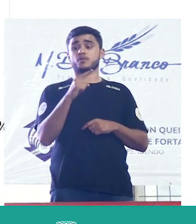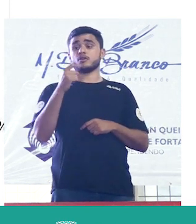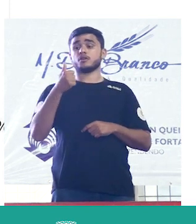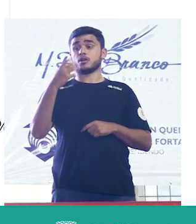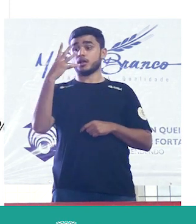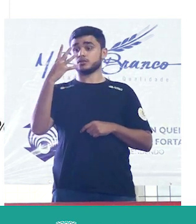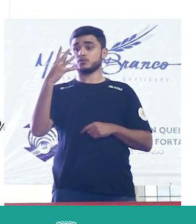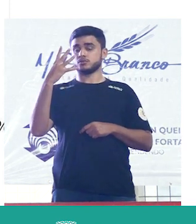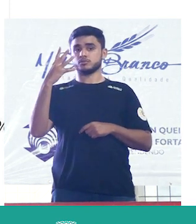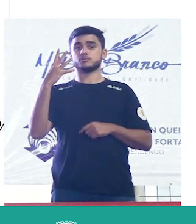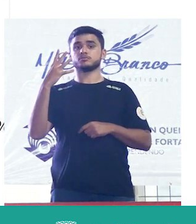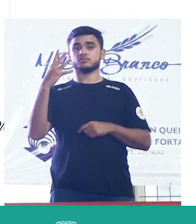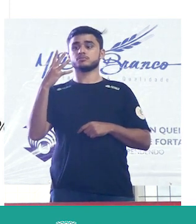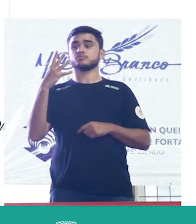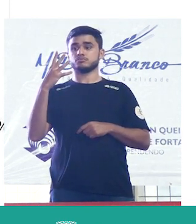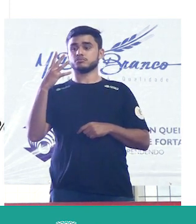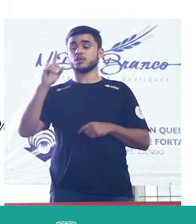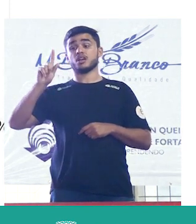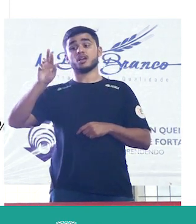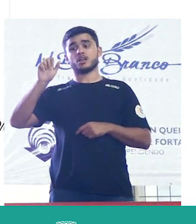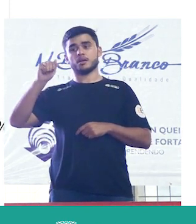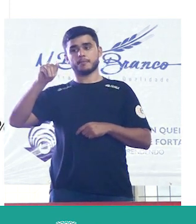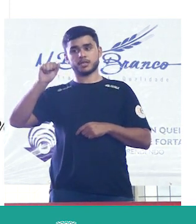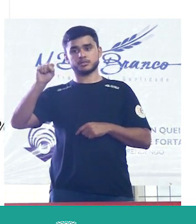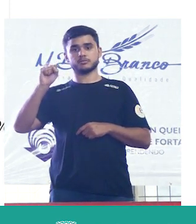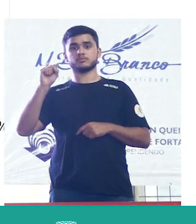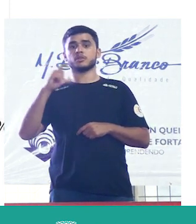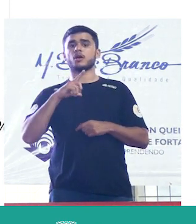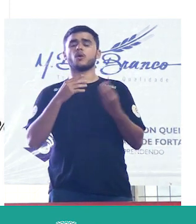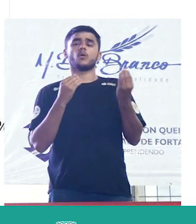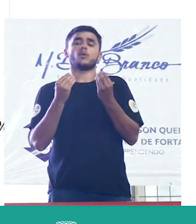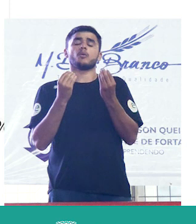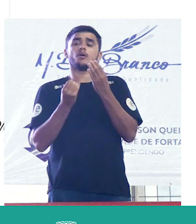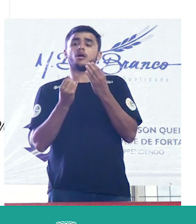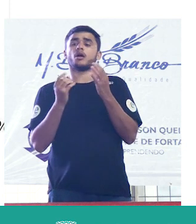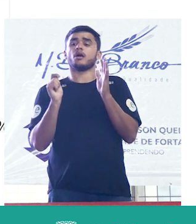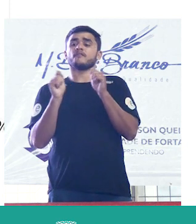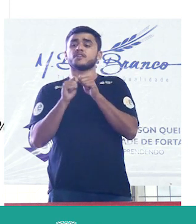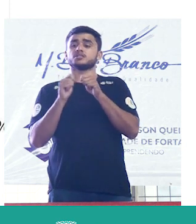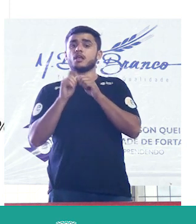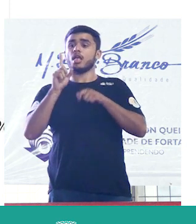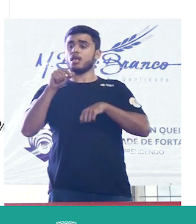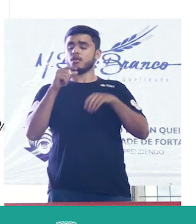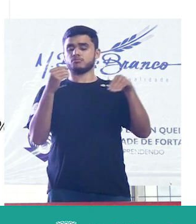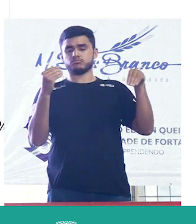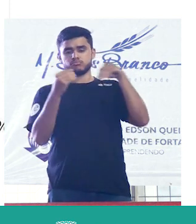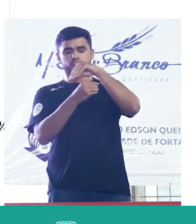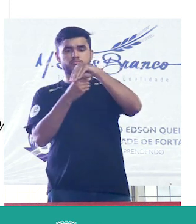ou seja, 1.140 gramas. Aí ela quer saber qual é o rendimento da reação, né?